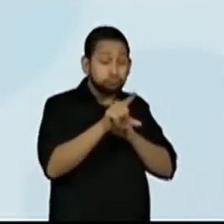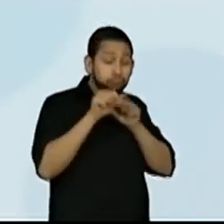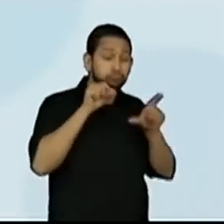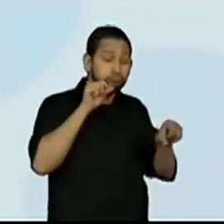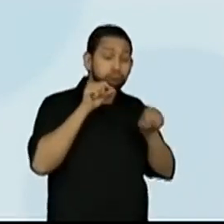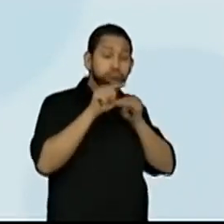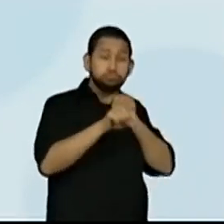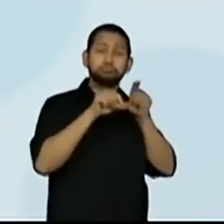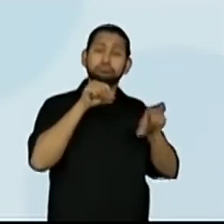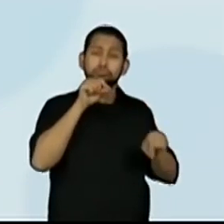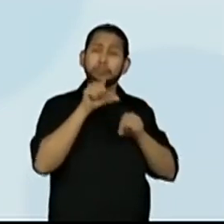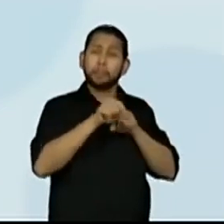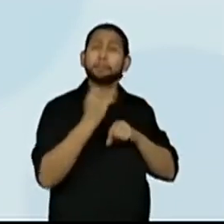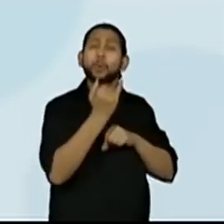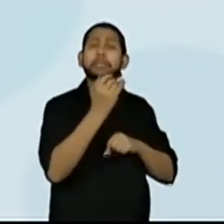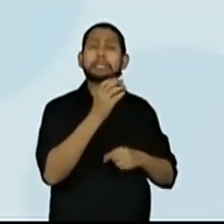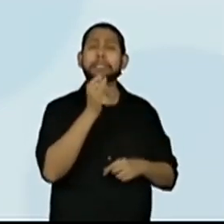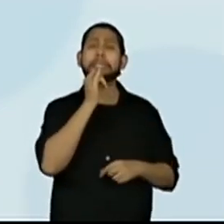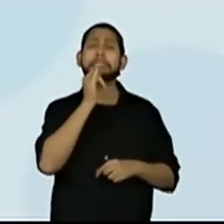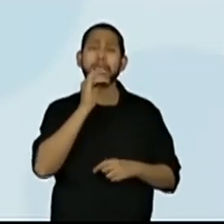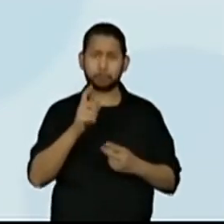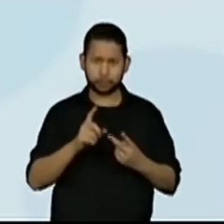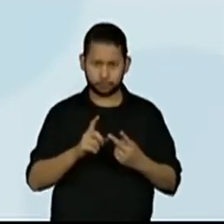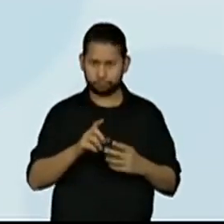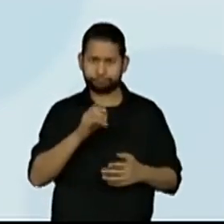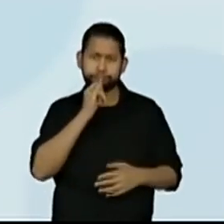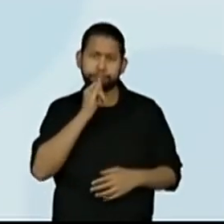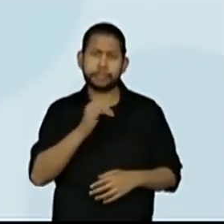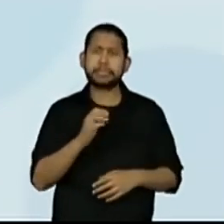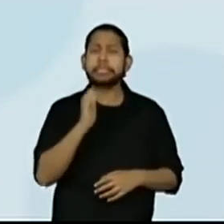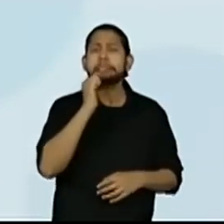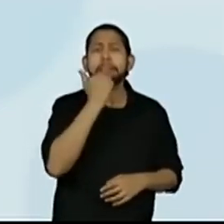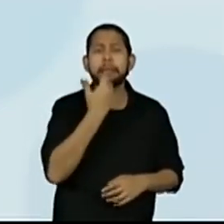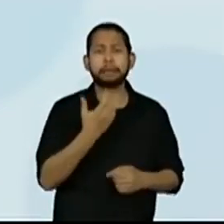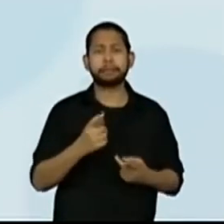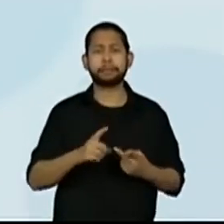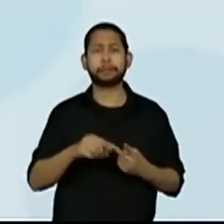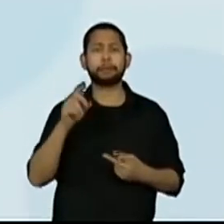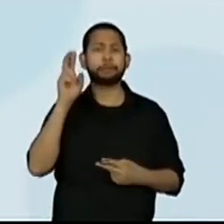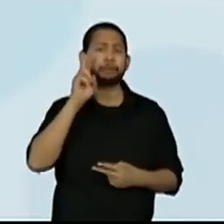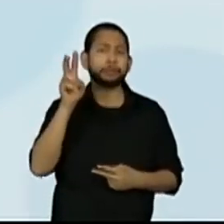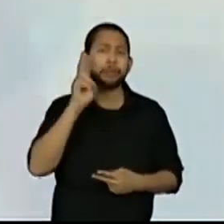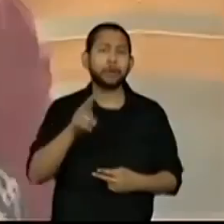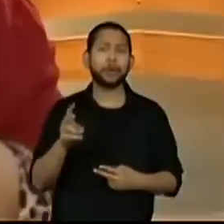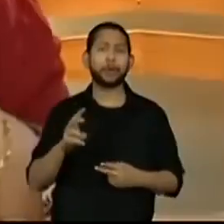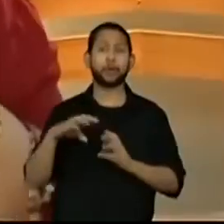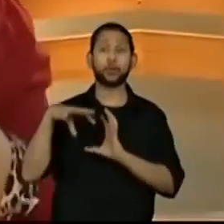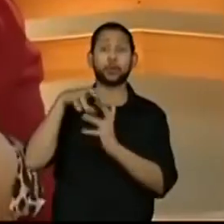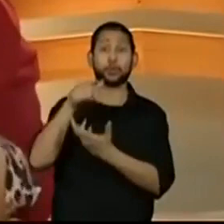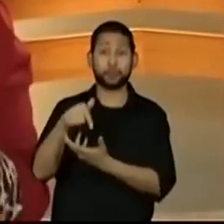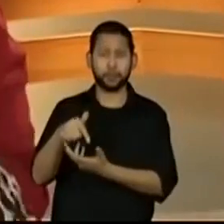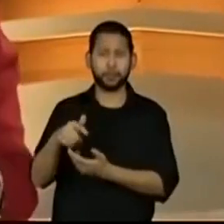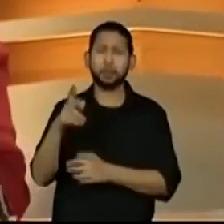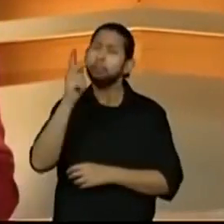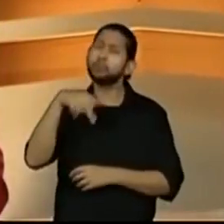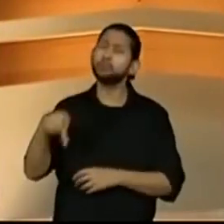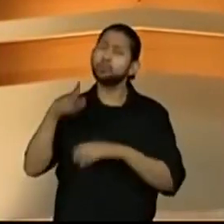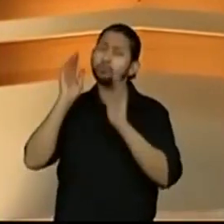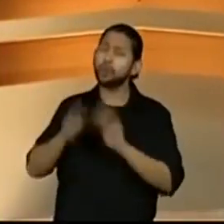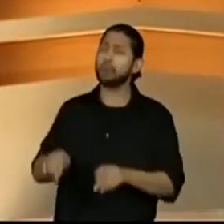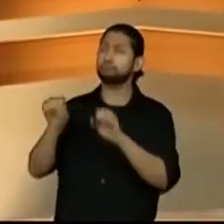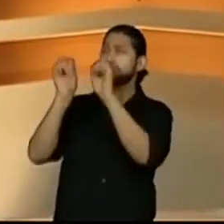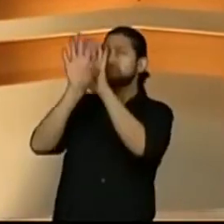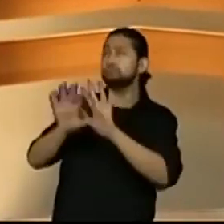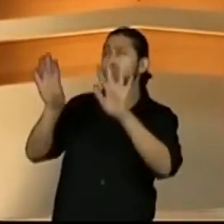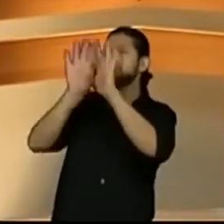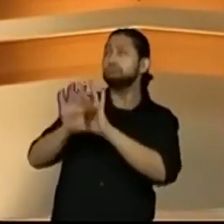texto de ciências ou de história, de geografia, e o professor já me encaminhou mais ou menos